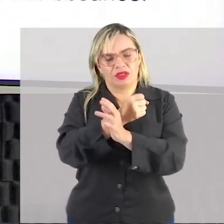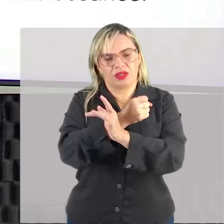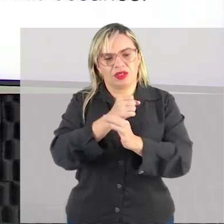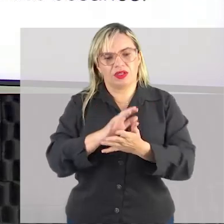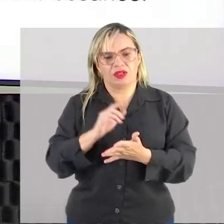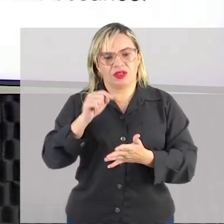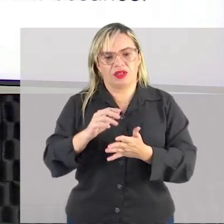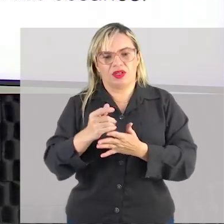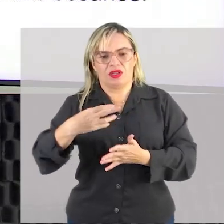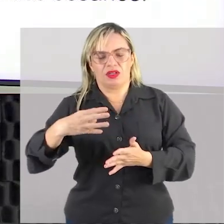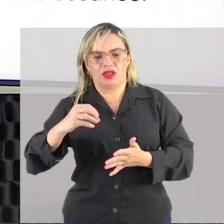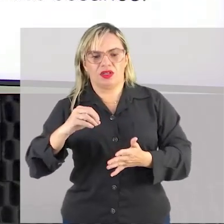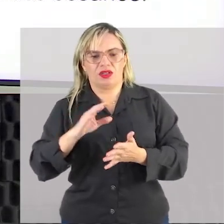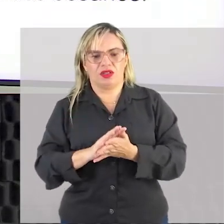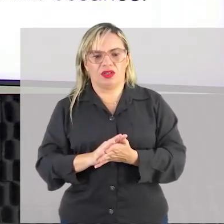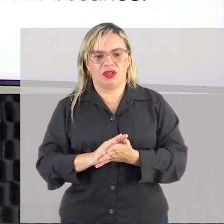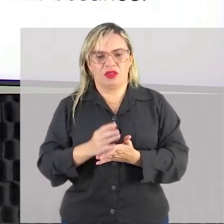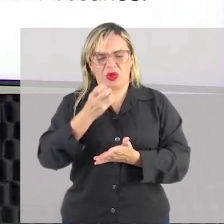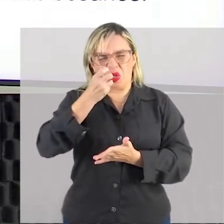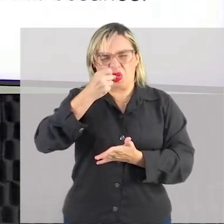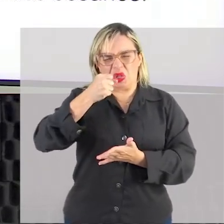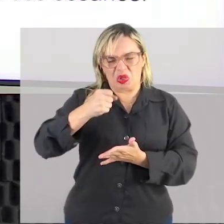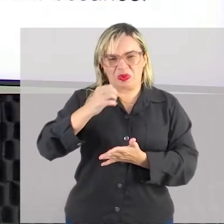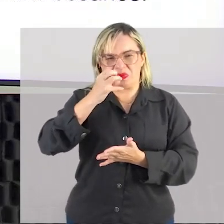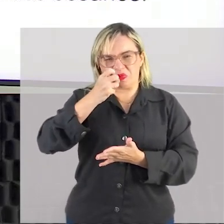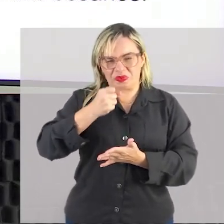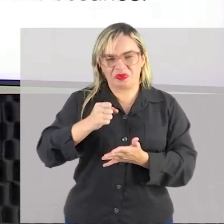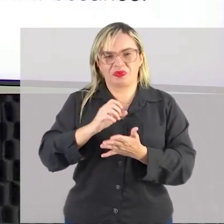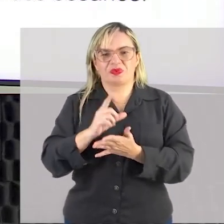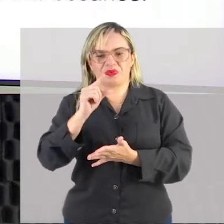que deixa meio ácido. Por isso que ela tem aquele saborzinho azedo.